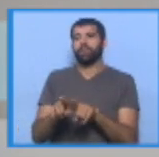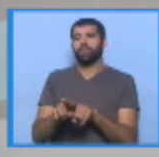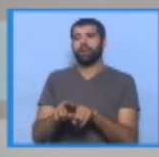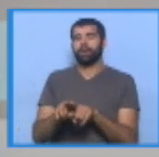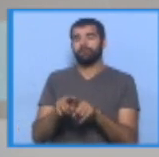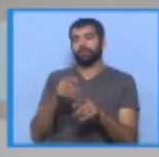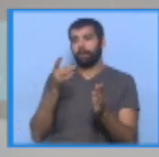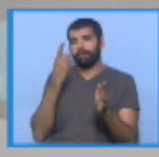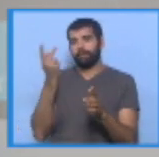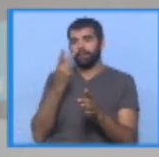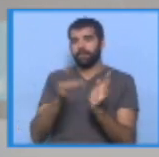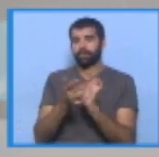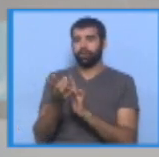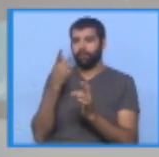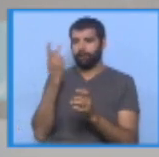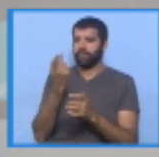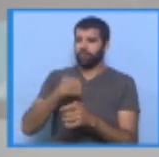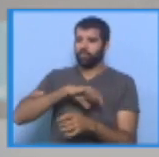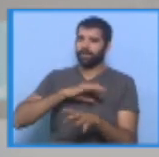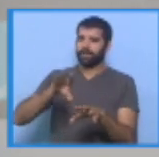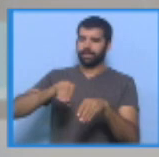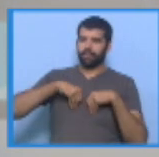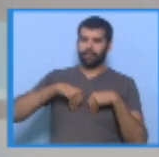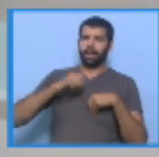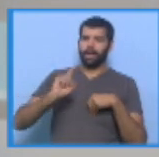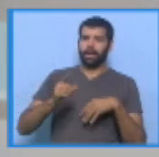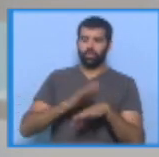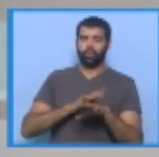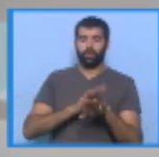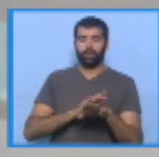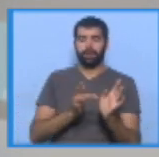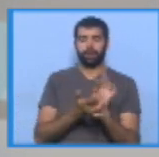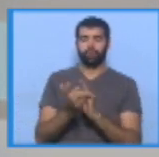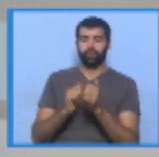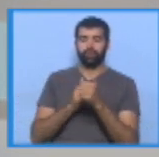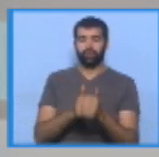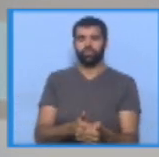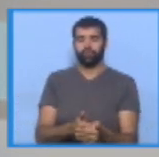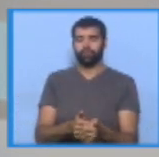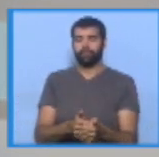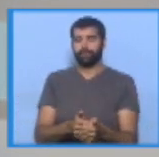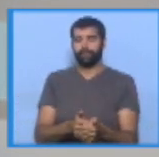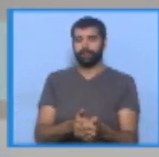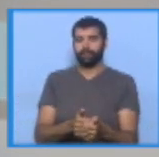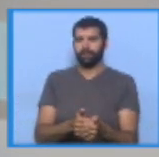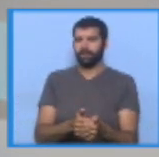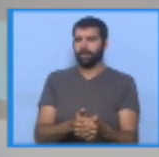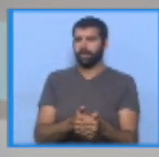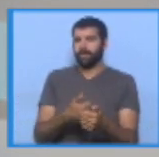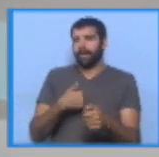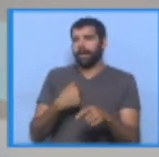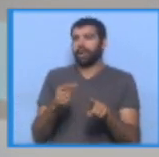a vida de Jesus na nossa vida. Porque o cristão não vive, não há um cristianismo self, como agora está muito na